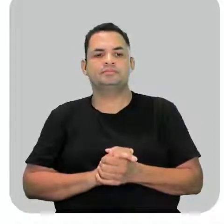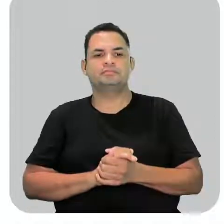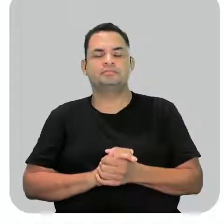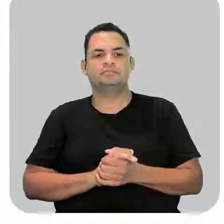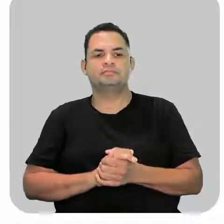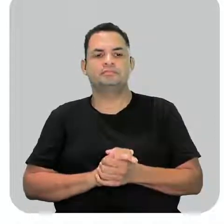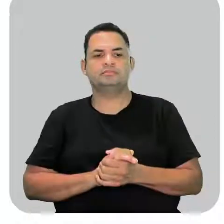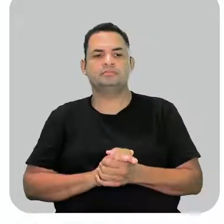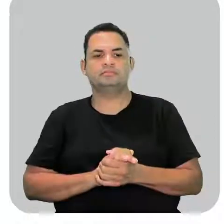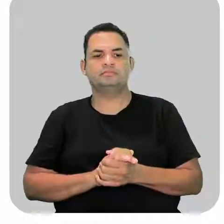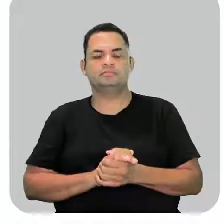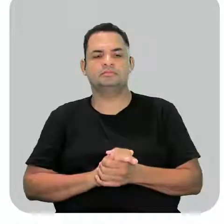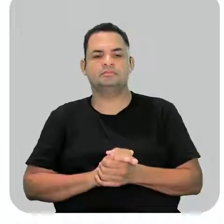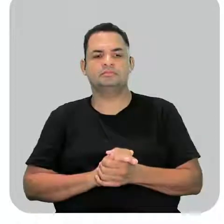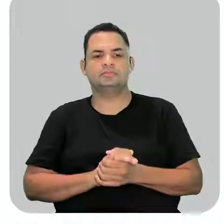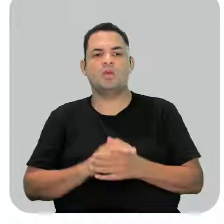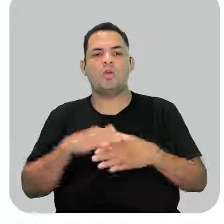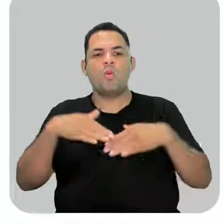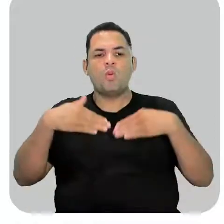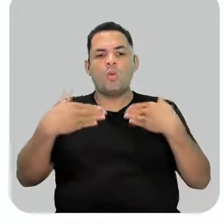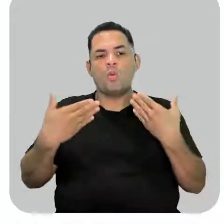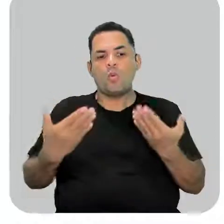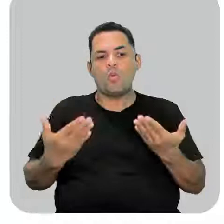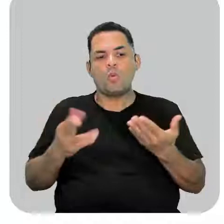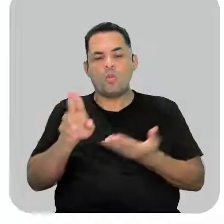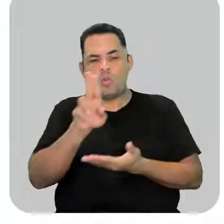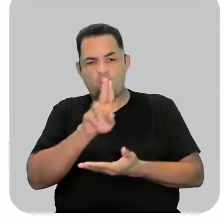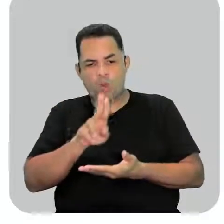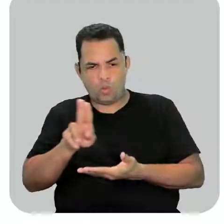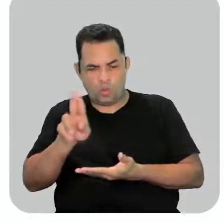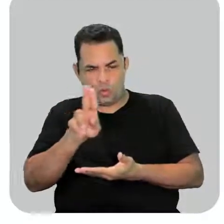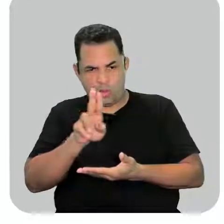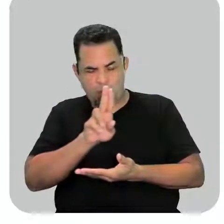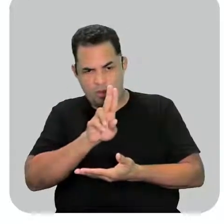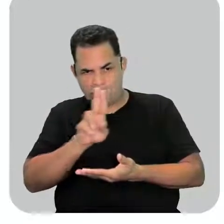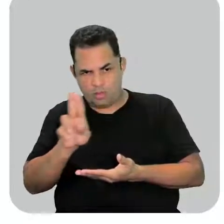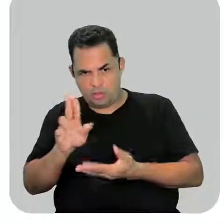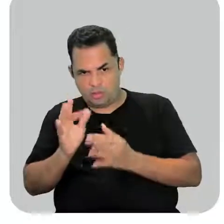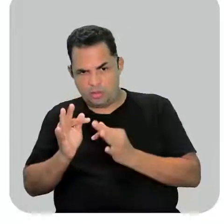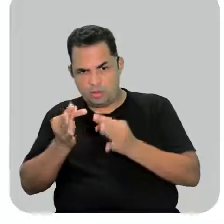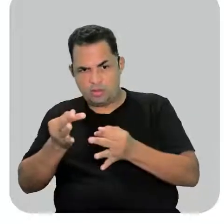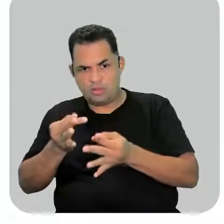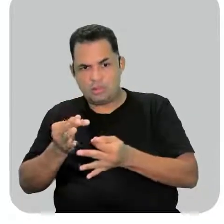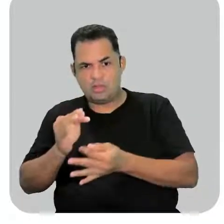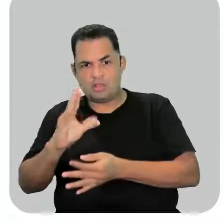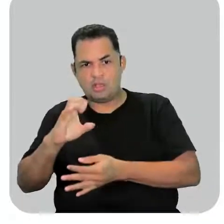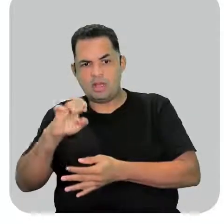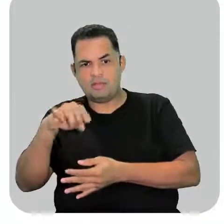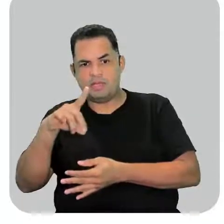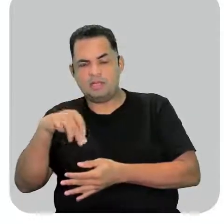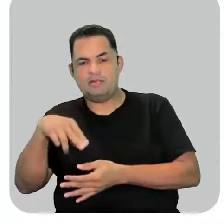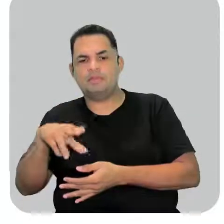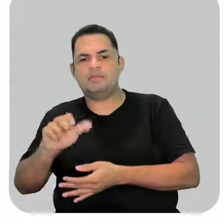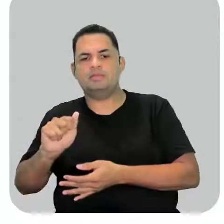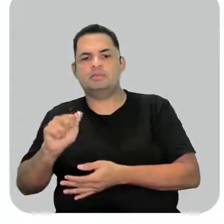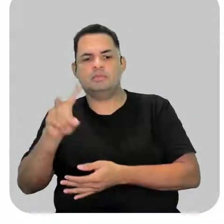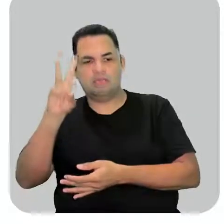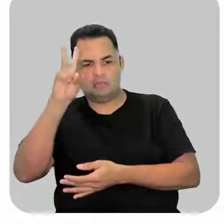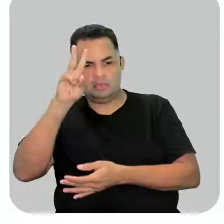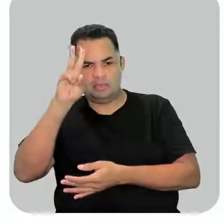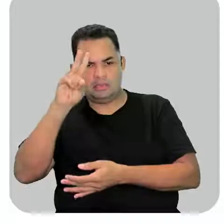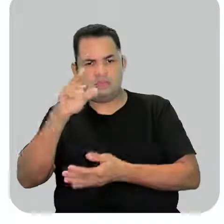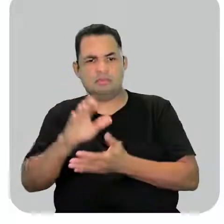terminação metila. E quando você for usar o nome com a terminação carbilamina,